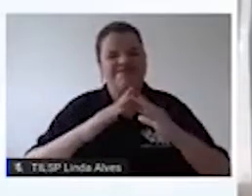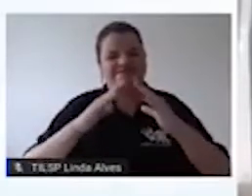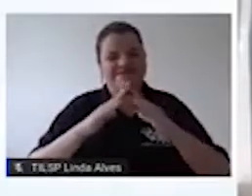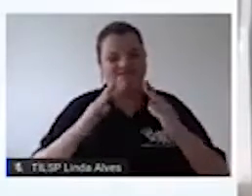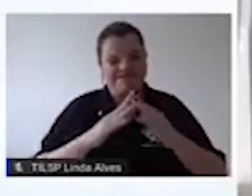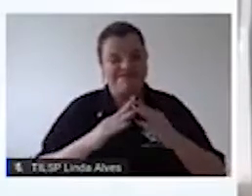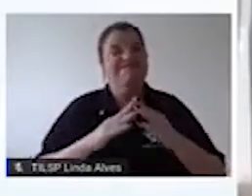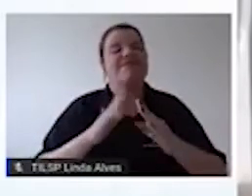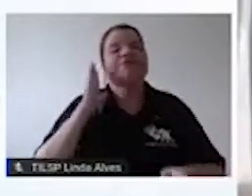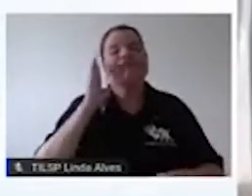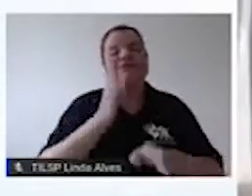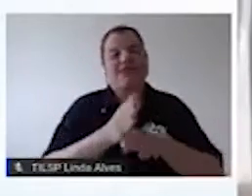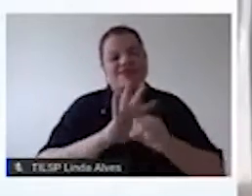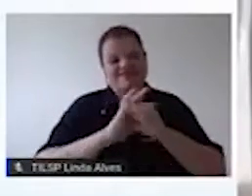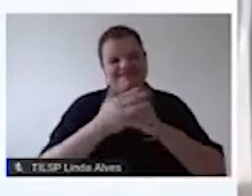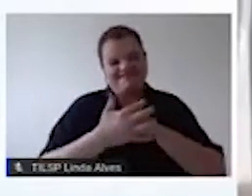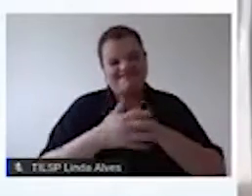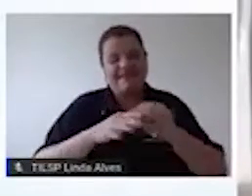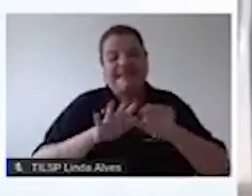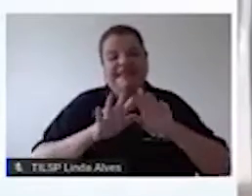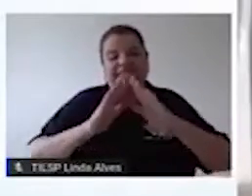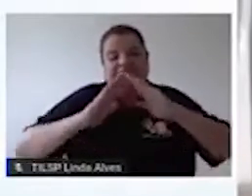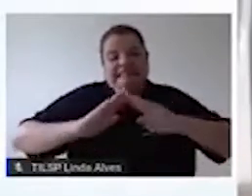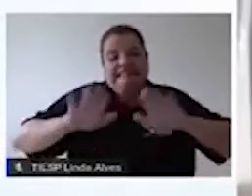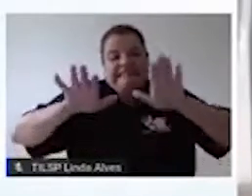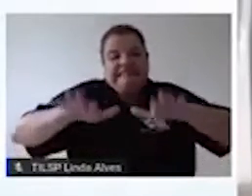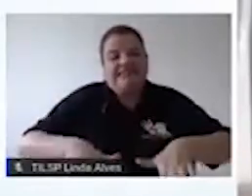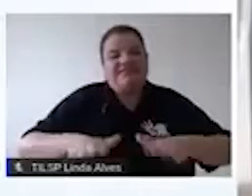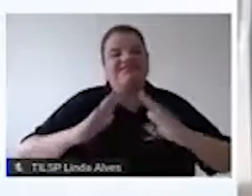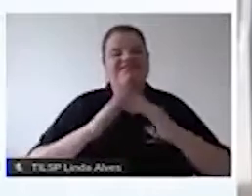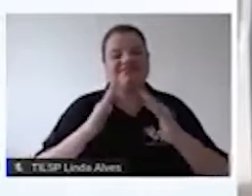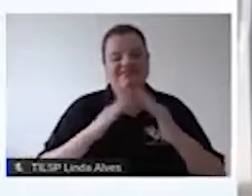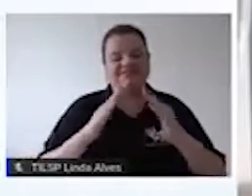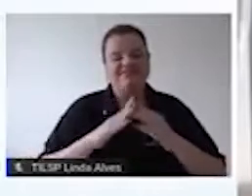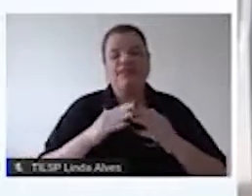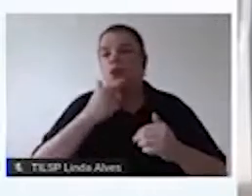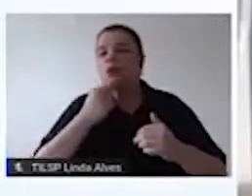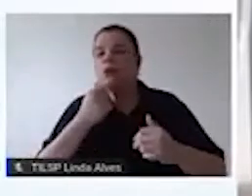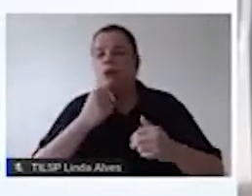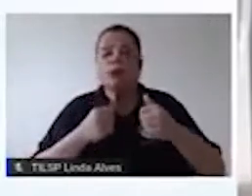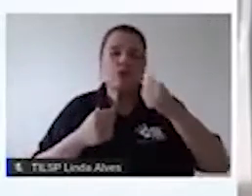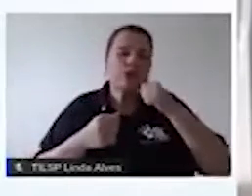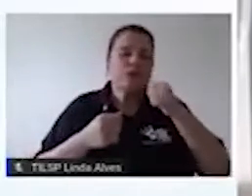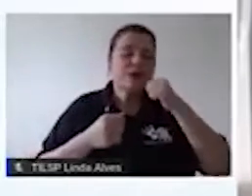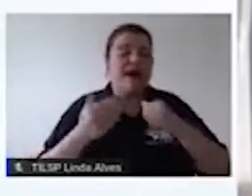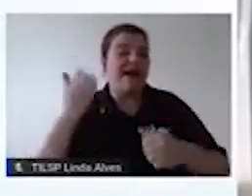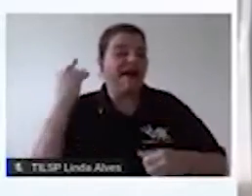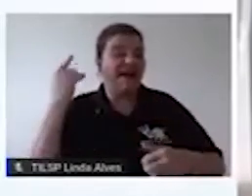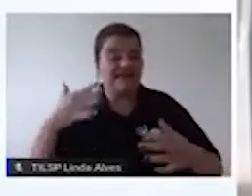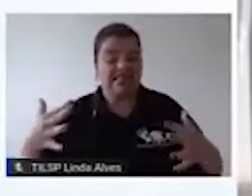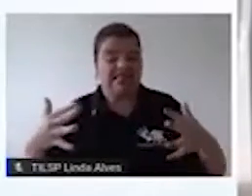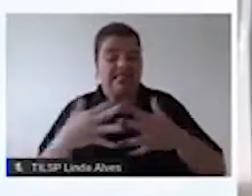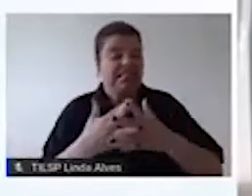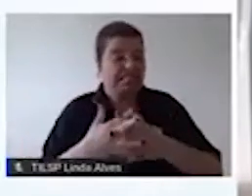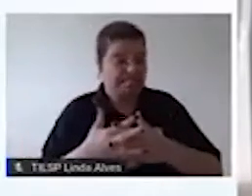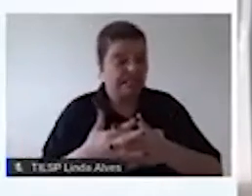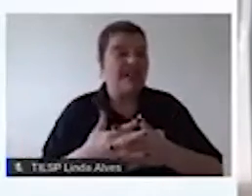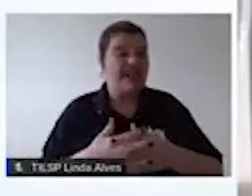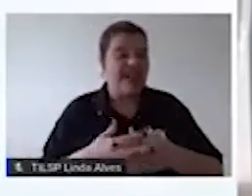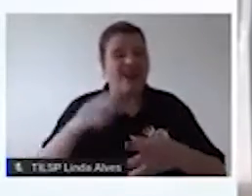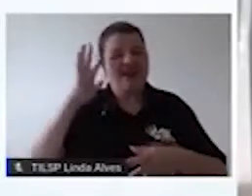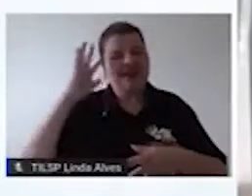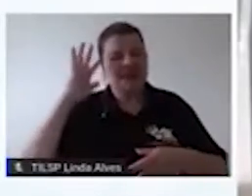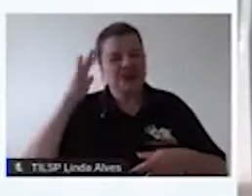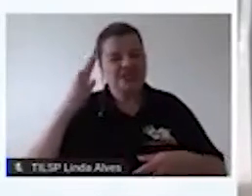da quarentena, de toda a situação de estar dentro de casa, marido e mulher, já tinha conflito antes, imagine agora, com pandemia, falta